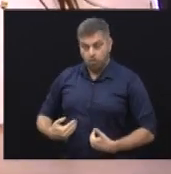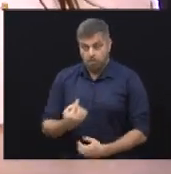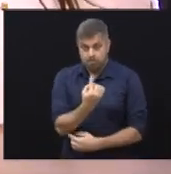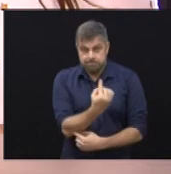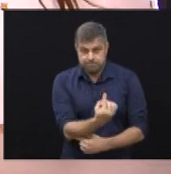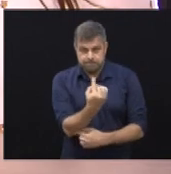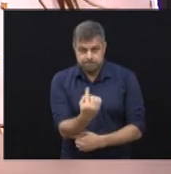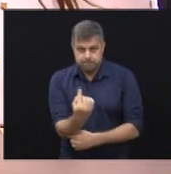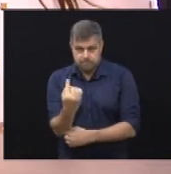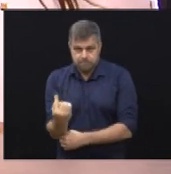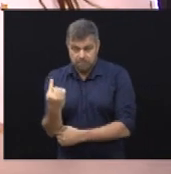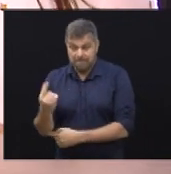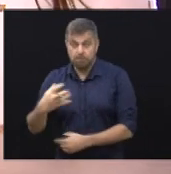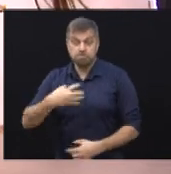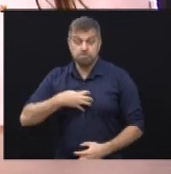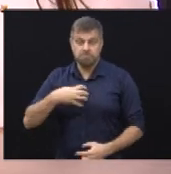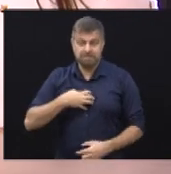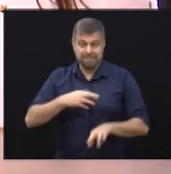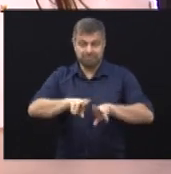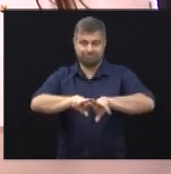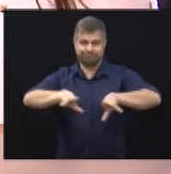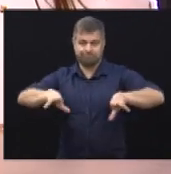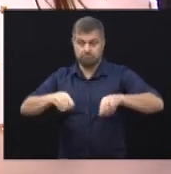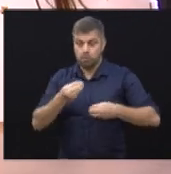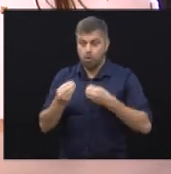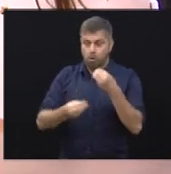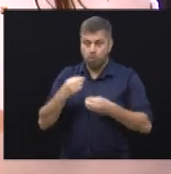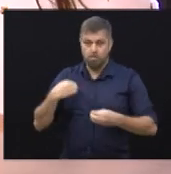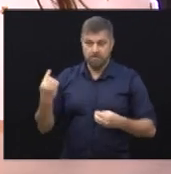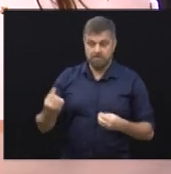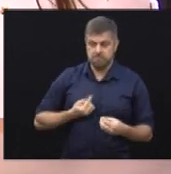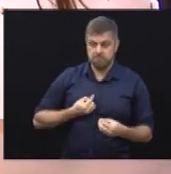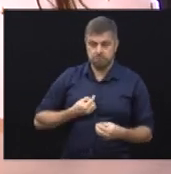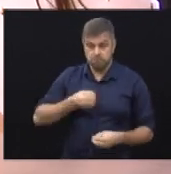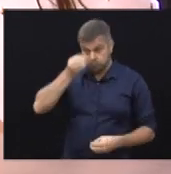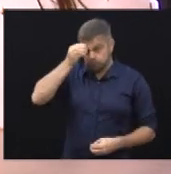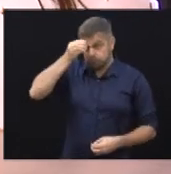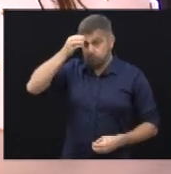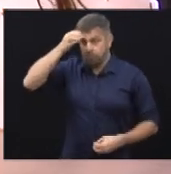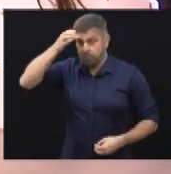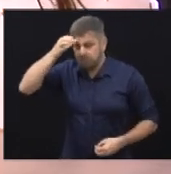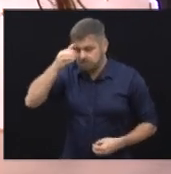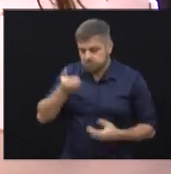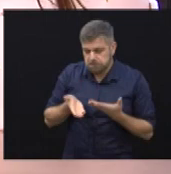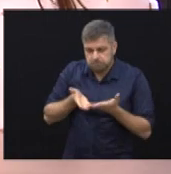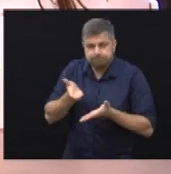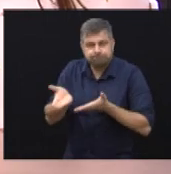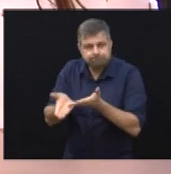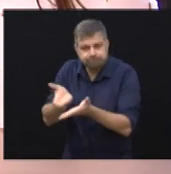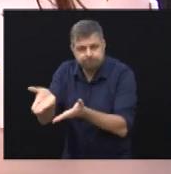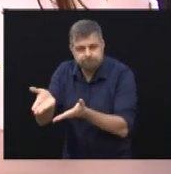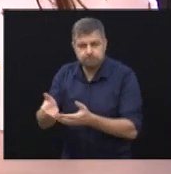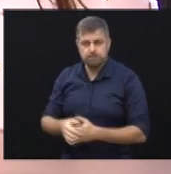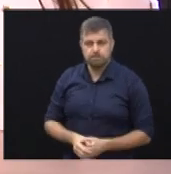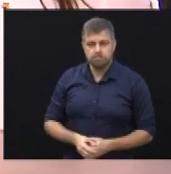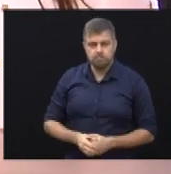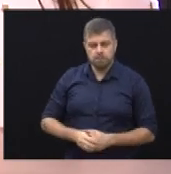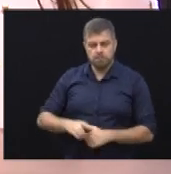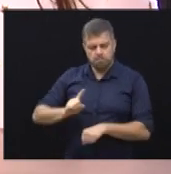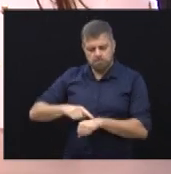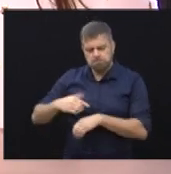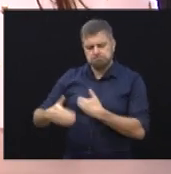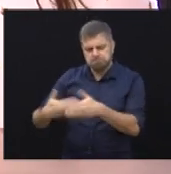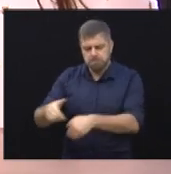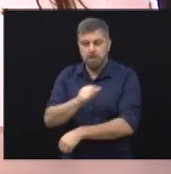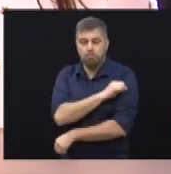individual, com comportamentos individuais, então como que a gente vai aplicar o nosso conhecimento nesse tratamento, né? Mas